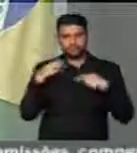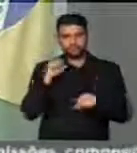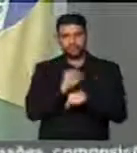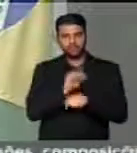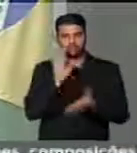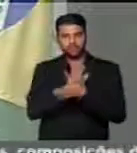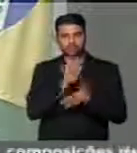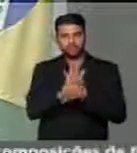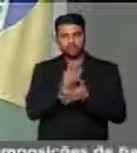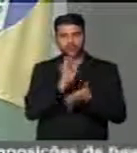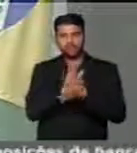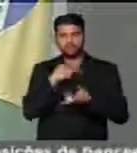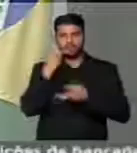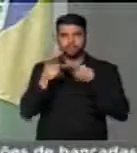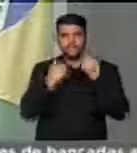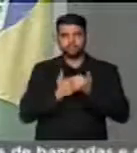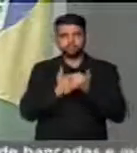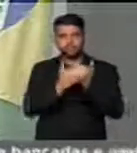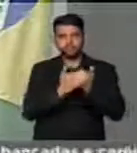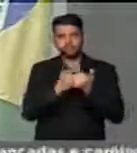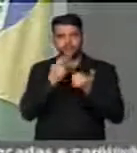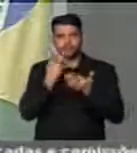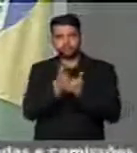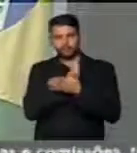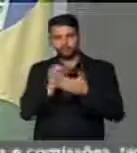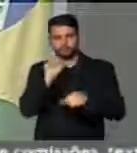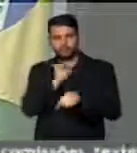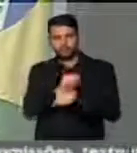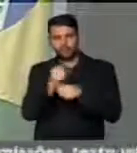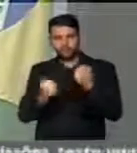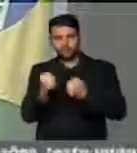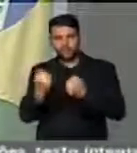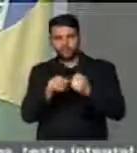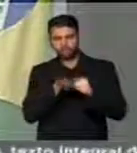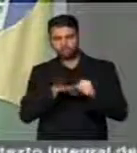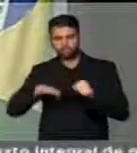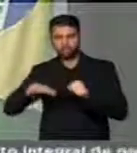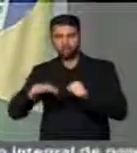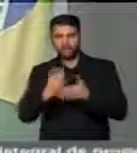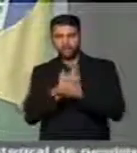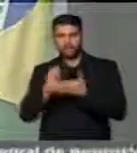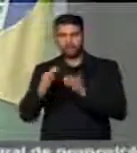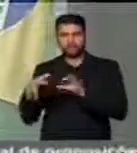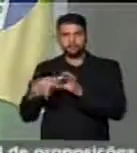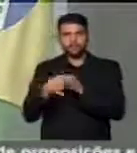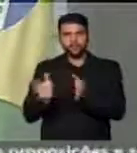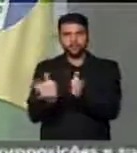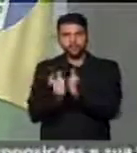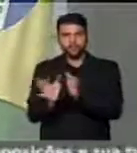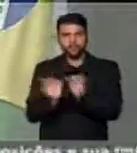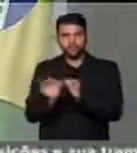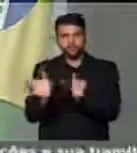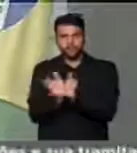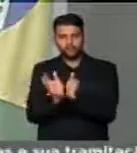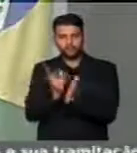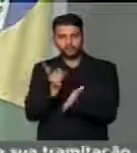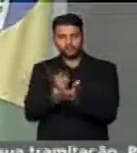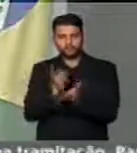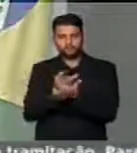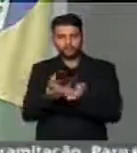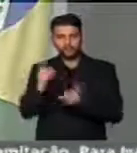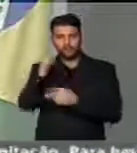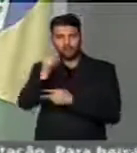passavam buzinavam, davam palavras de apoio, alguns paravam o carro e começavam também a se juntar àquele movimento que lá